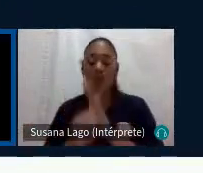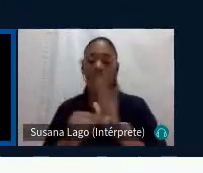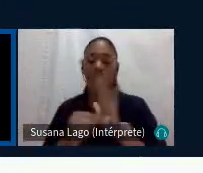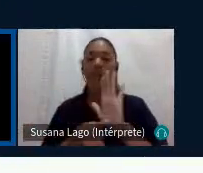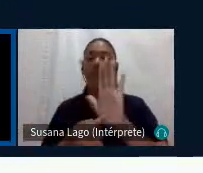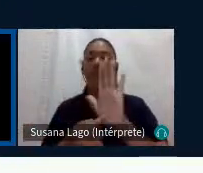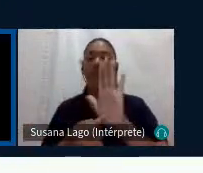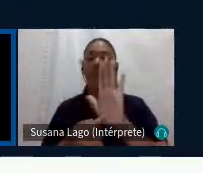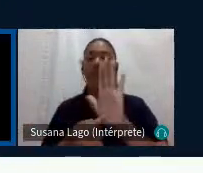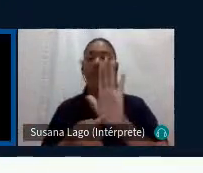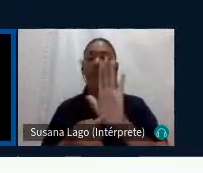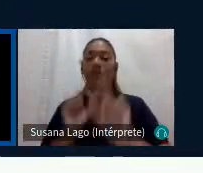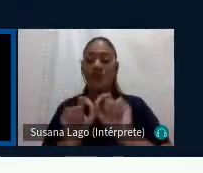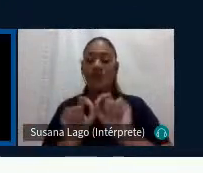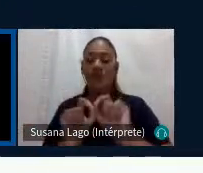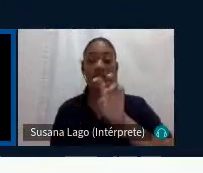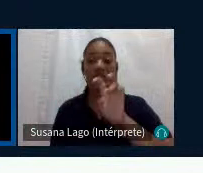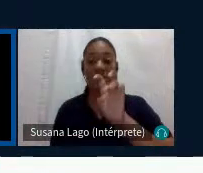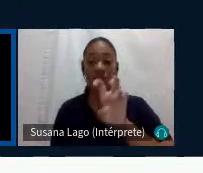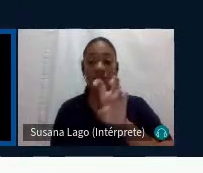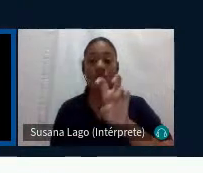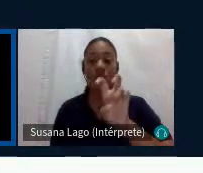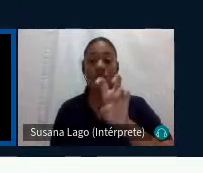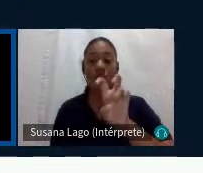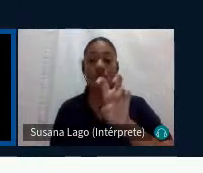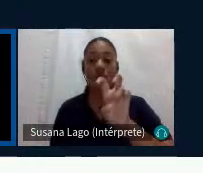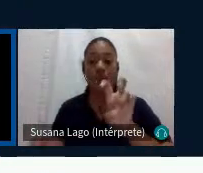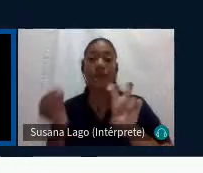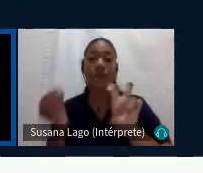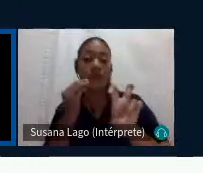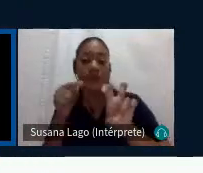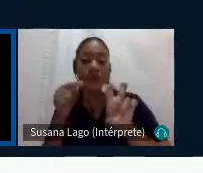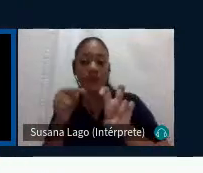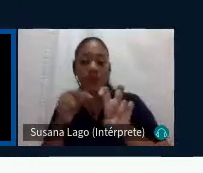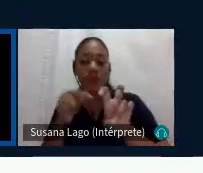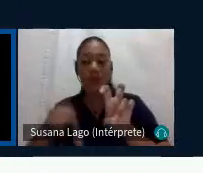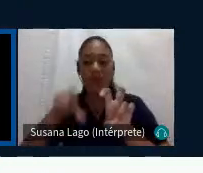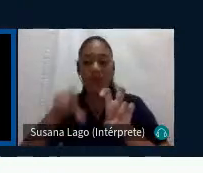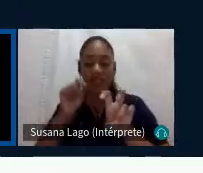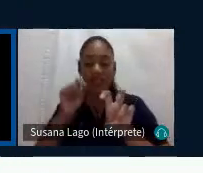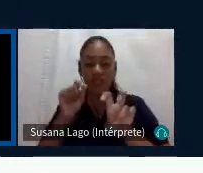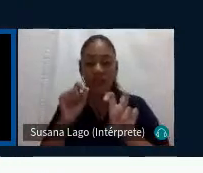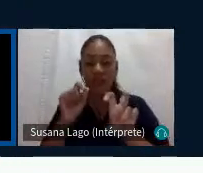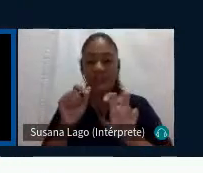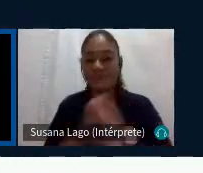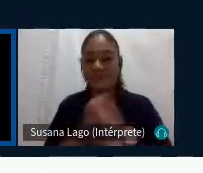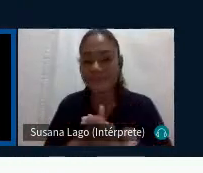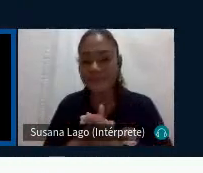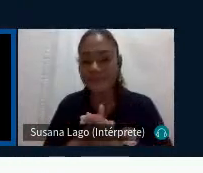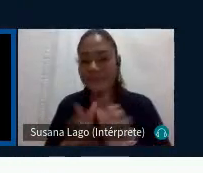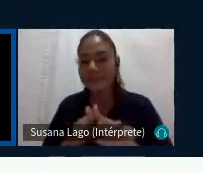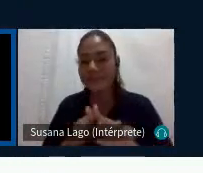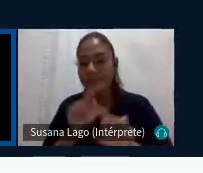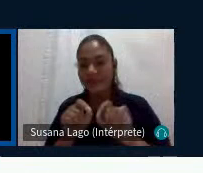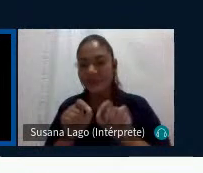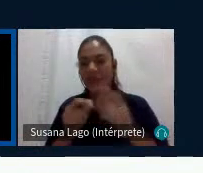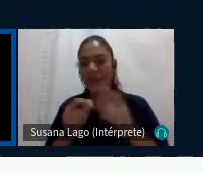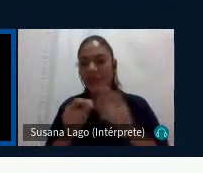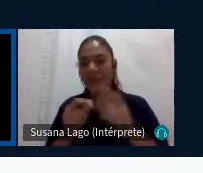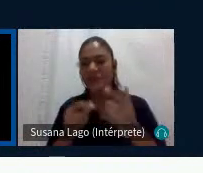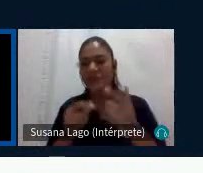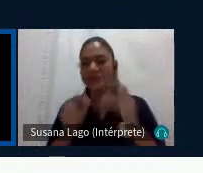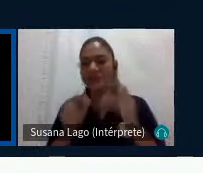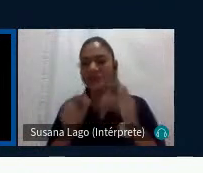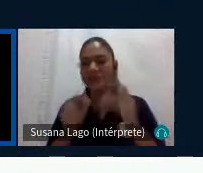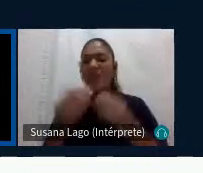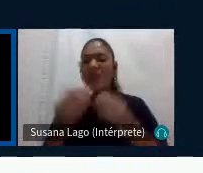5 situações que relacionam o nosso motor, a nossa caixa redutora e a roda. Aí você me pergunta, poxa, caixa redutora, você lembra